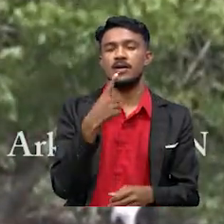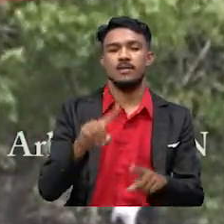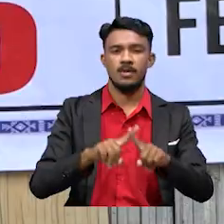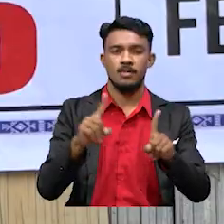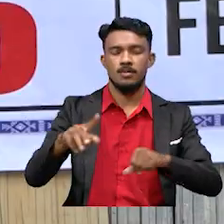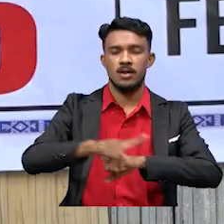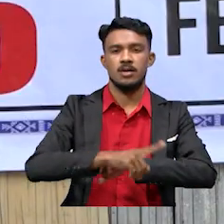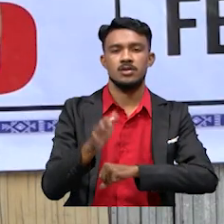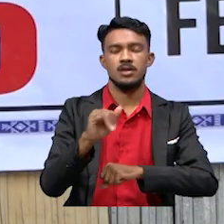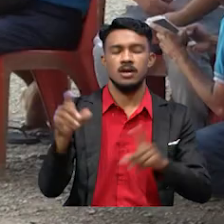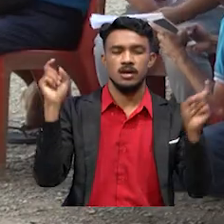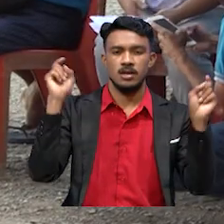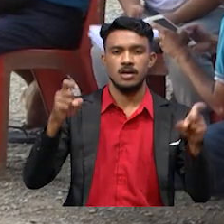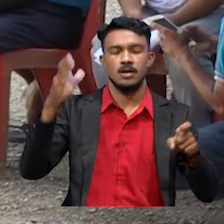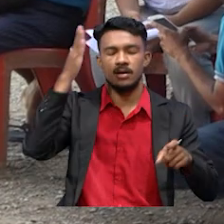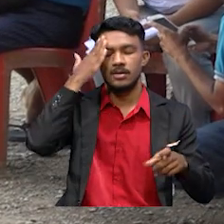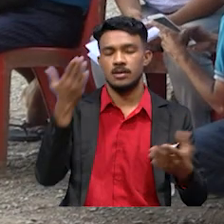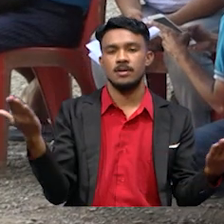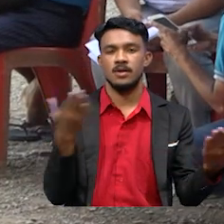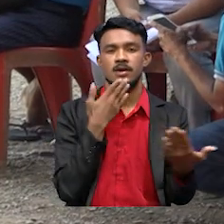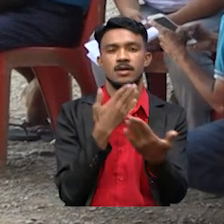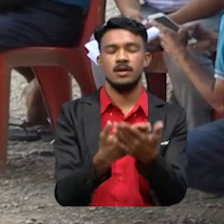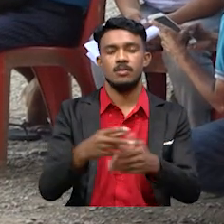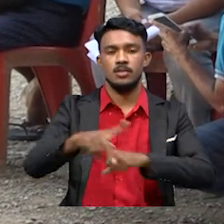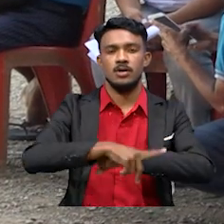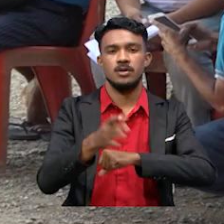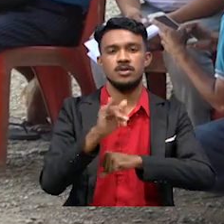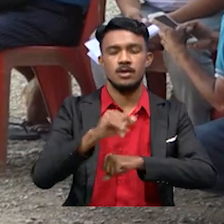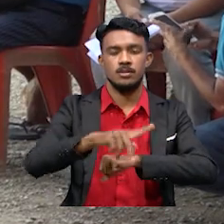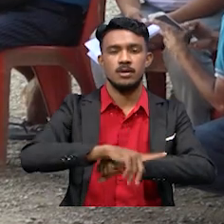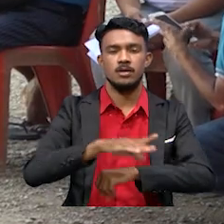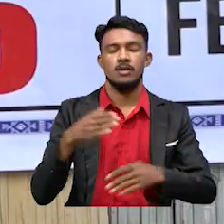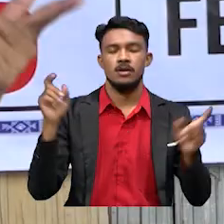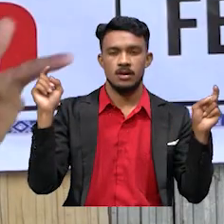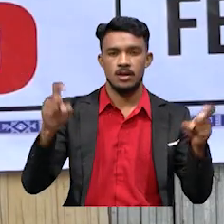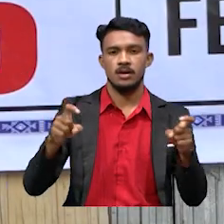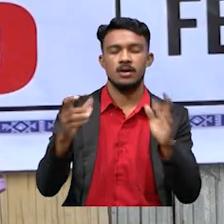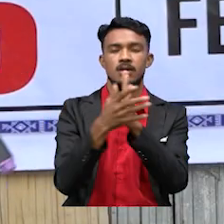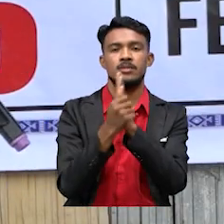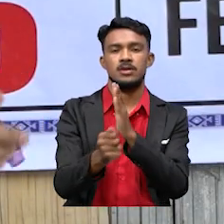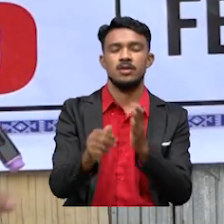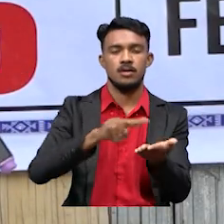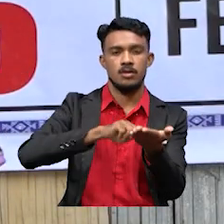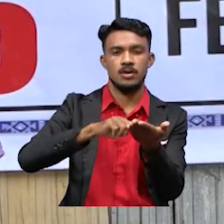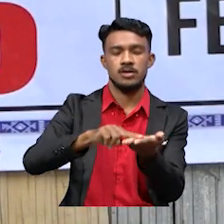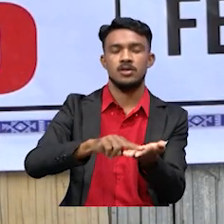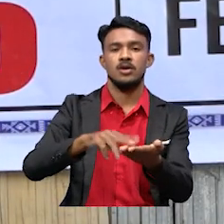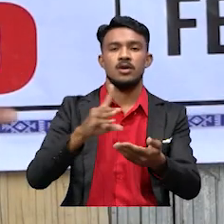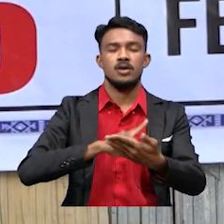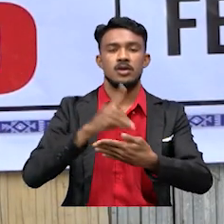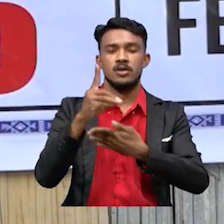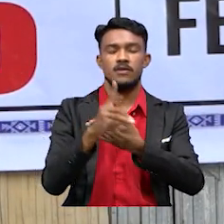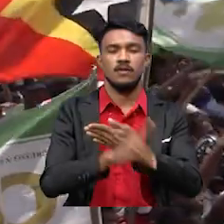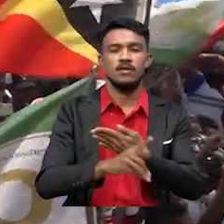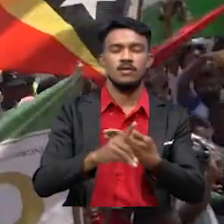partido Sira tem que revisar uma missão no Bediak, político Sira, partido Nian tem que capacidade, honesto, o desenvolve a nação vão nem